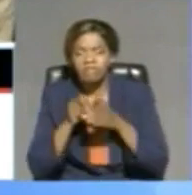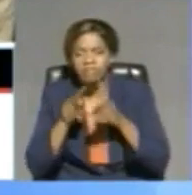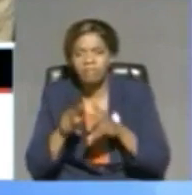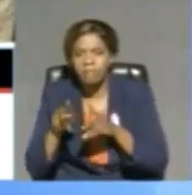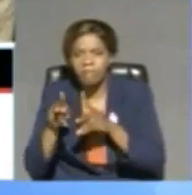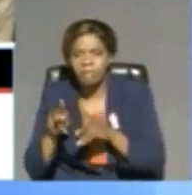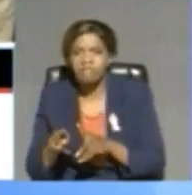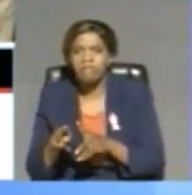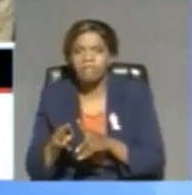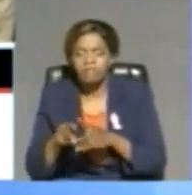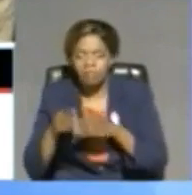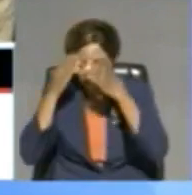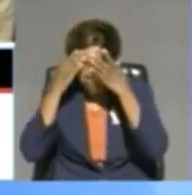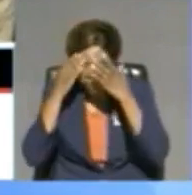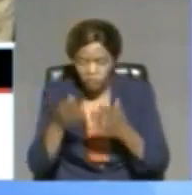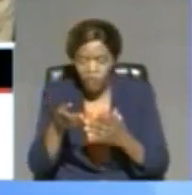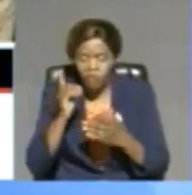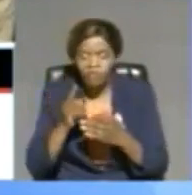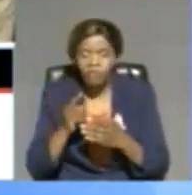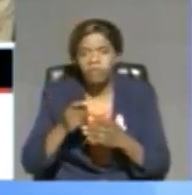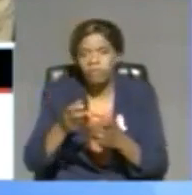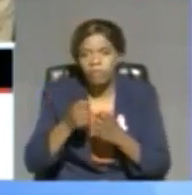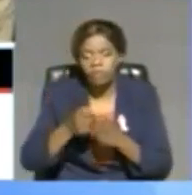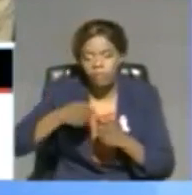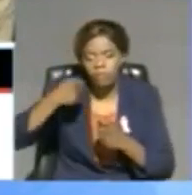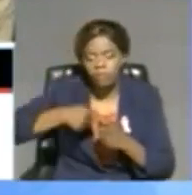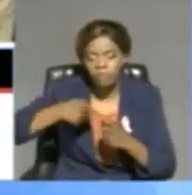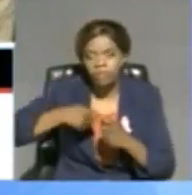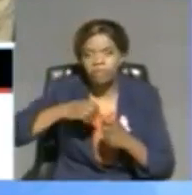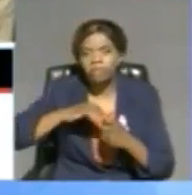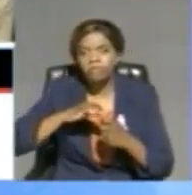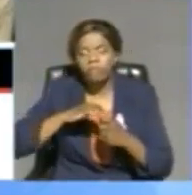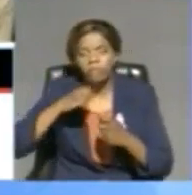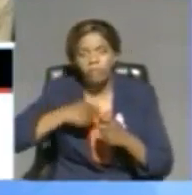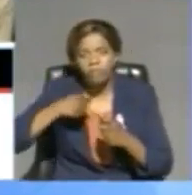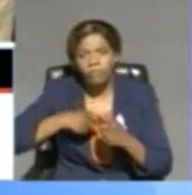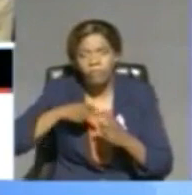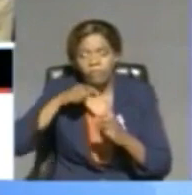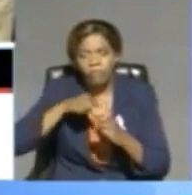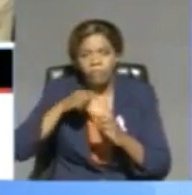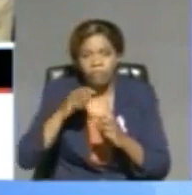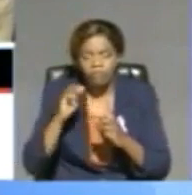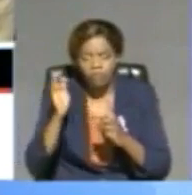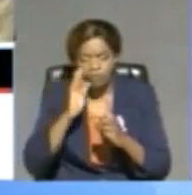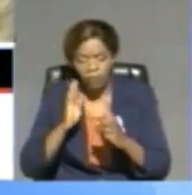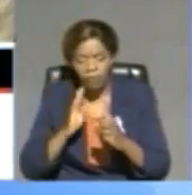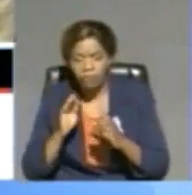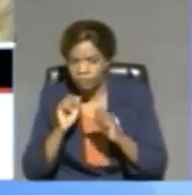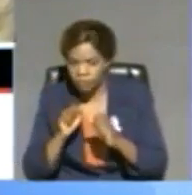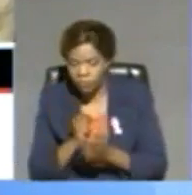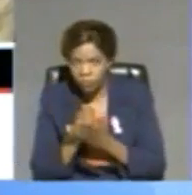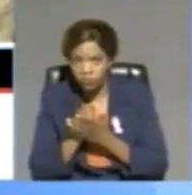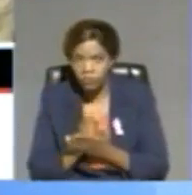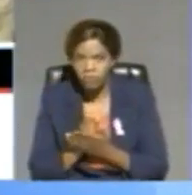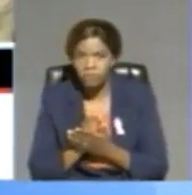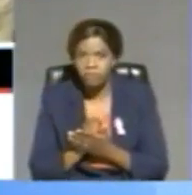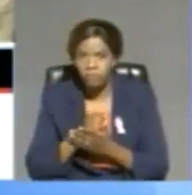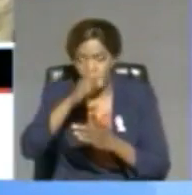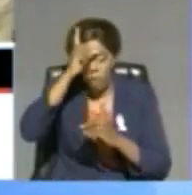a escolherem o próximo presidente brasileiro, já este domingo? Contribui bastante,